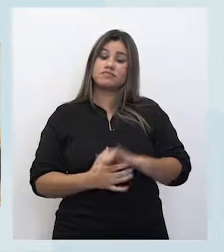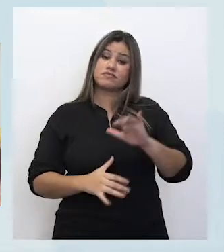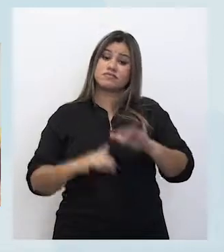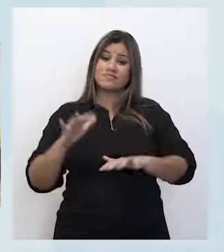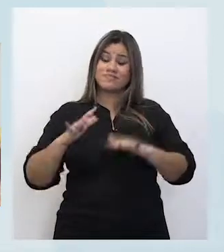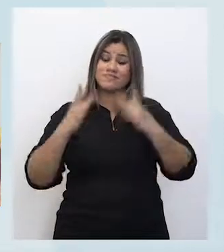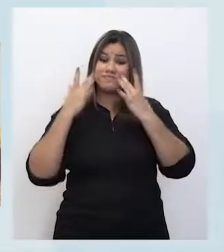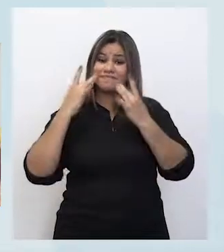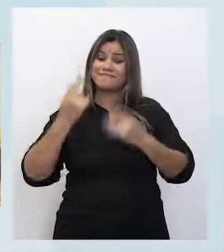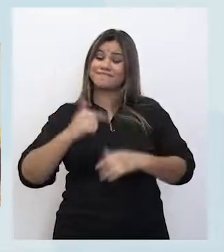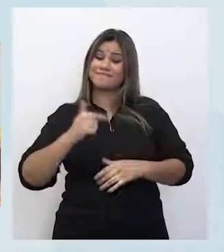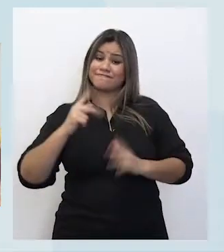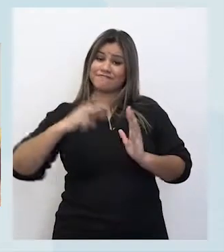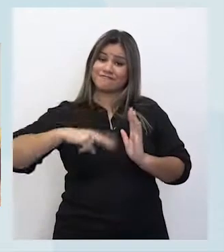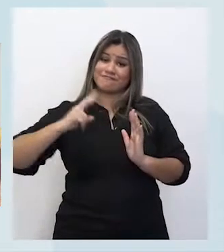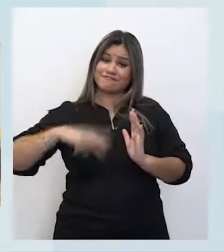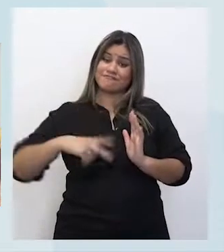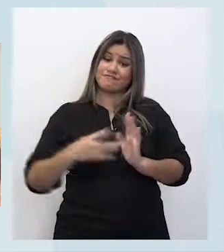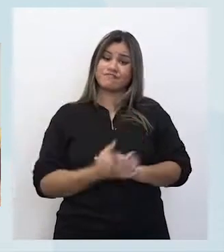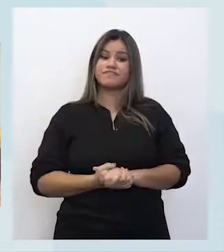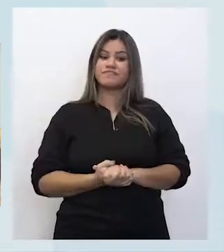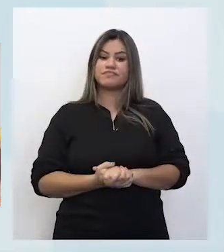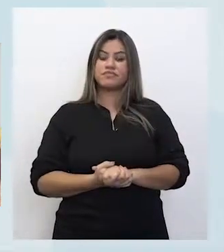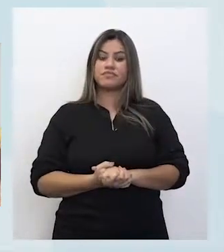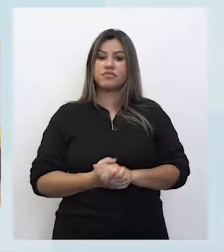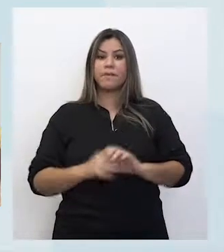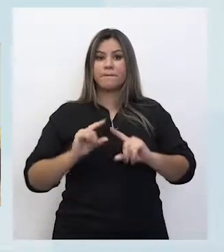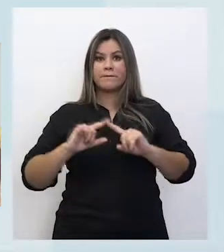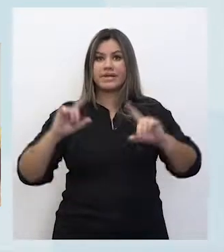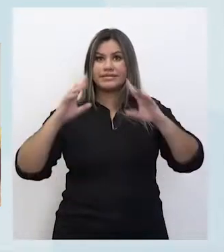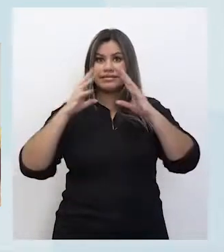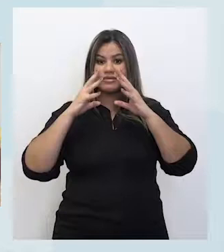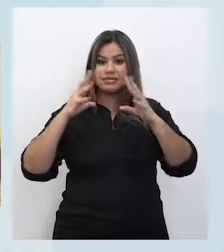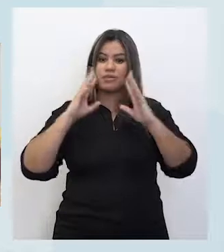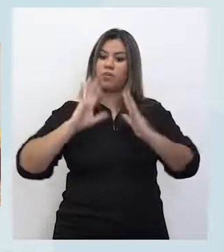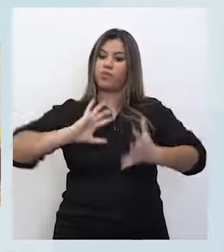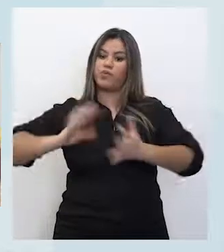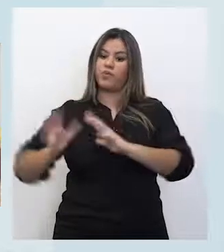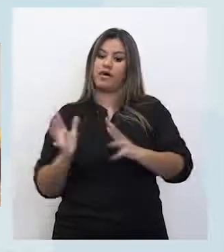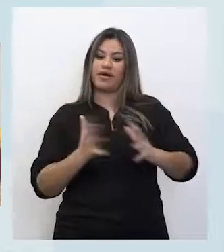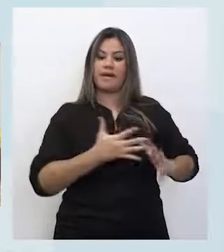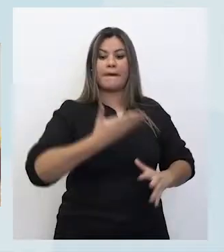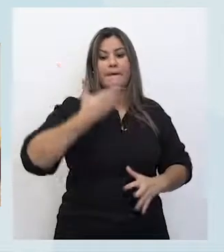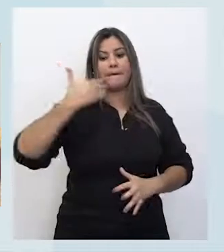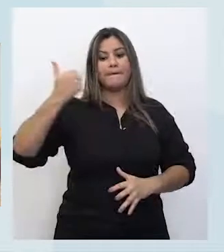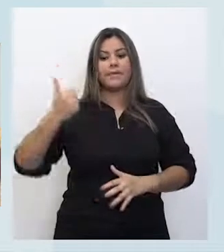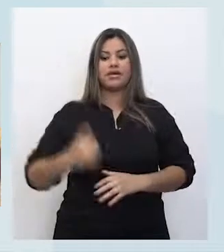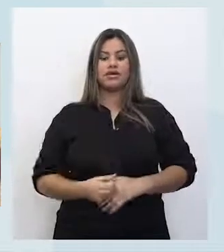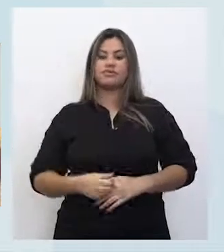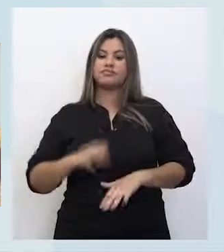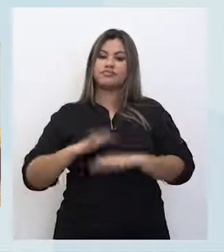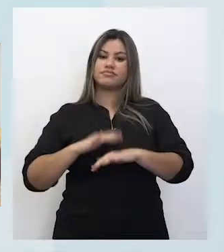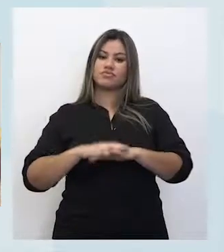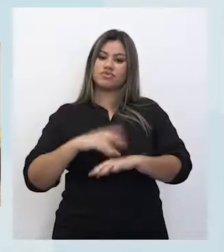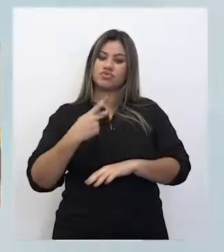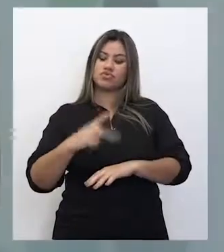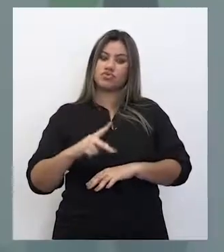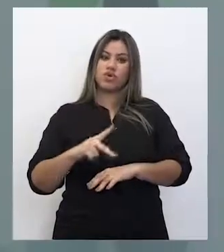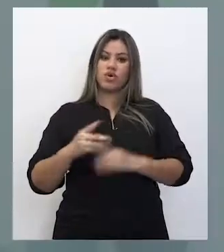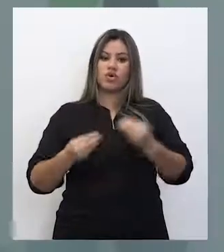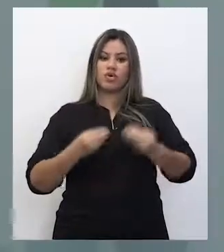presta atenção lendo, escutando, sabe? Eu quero que vocês criem esse hábito de